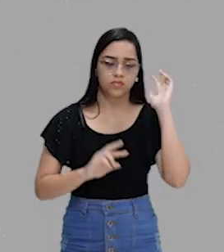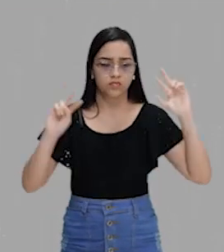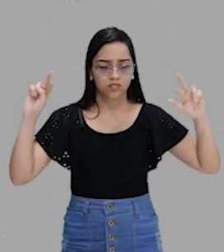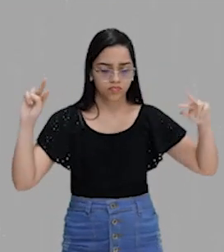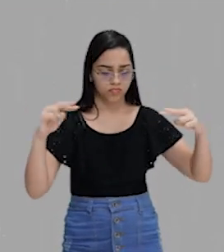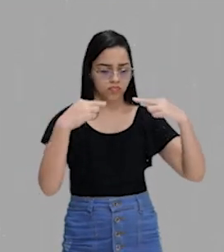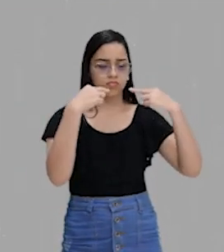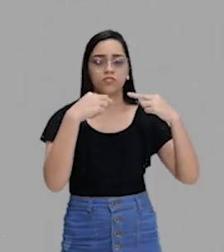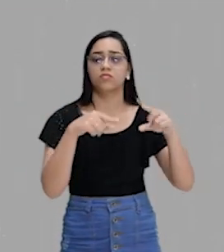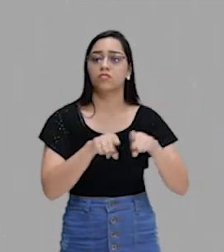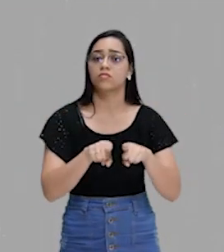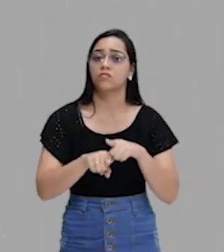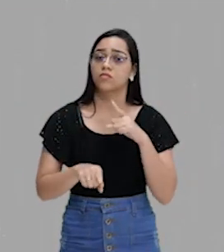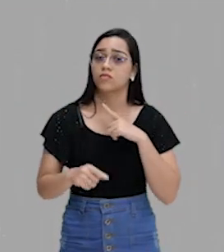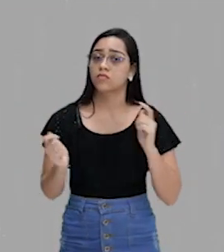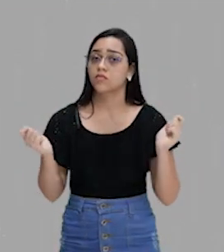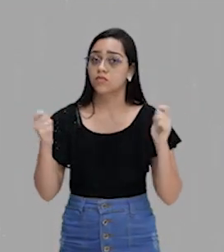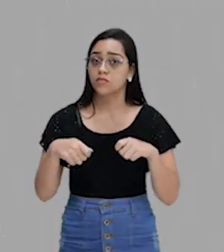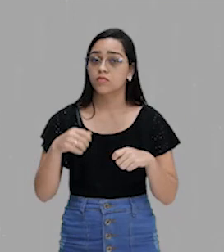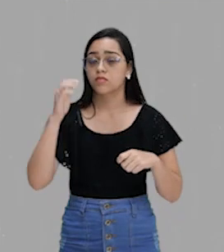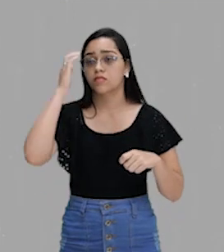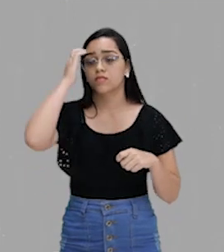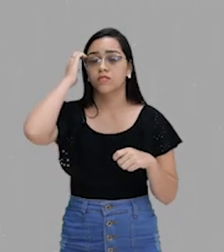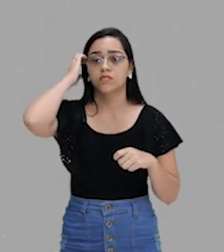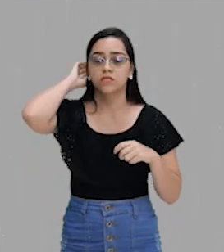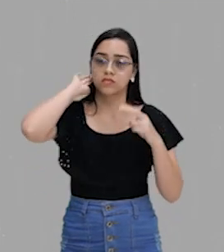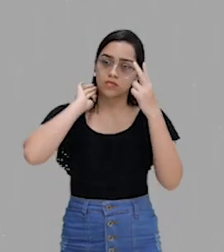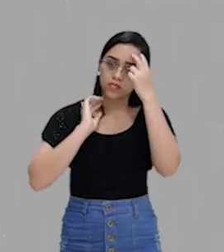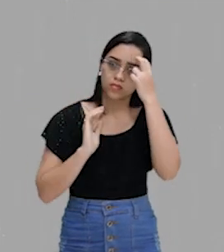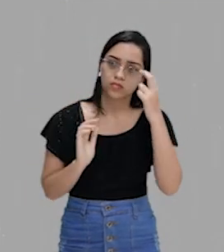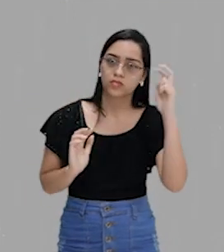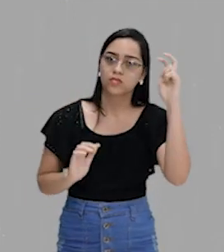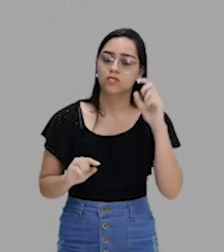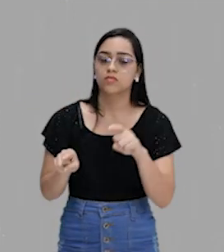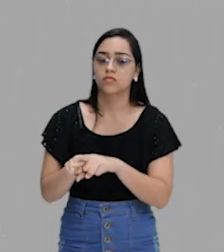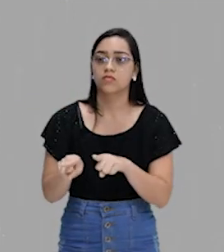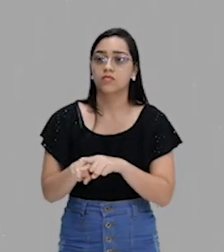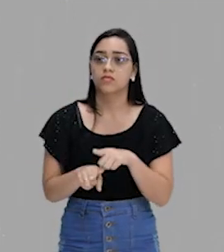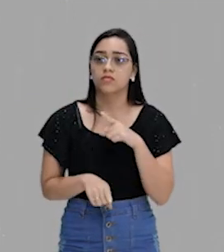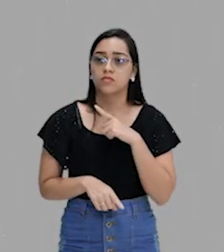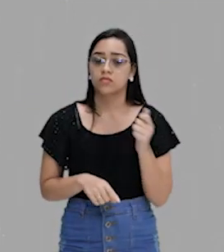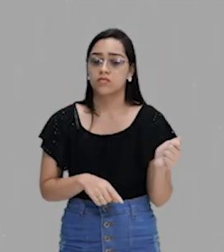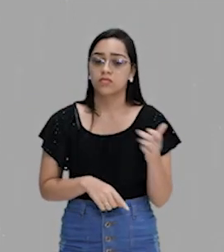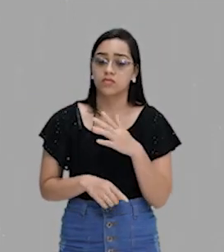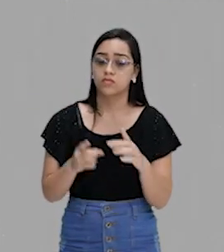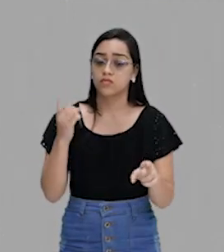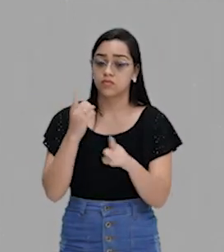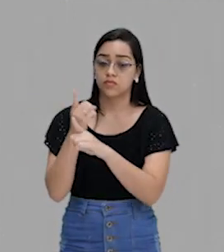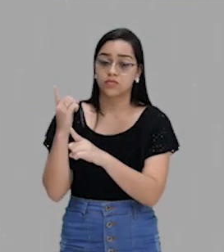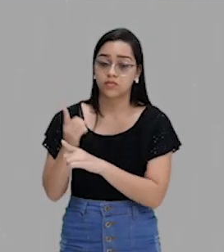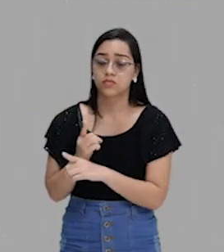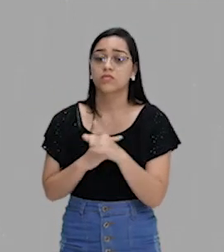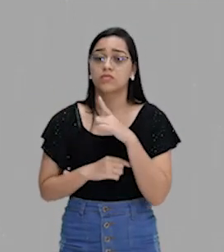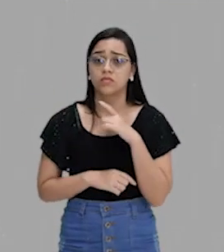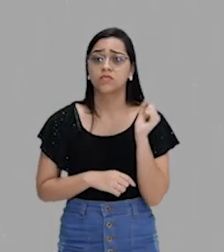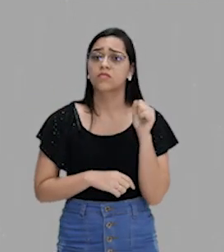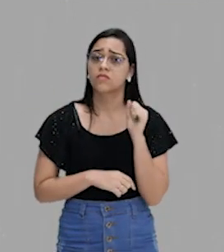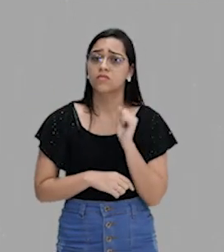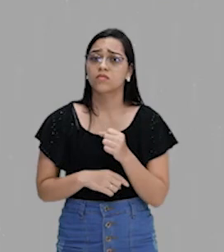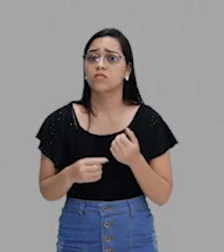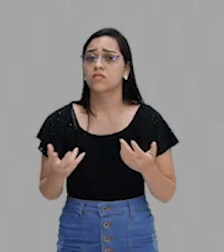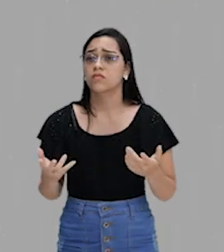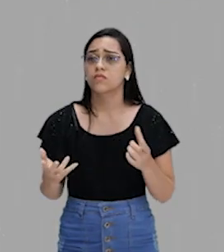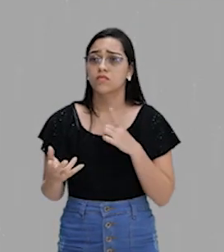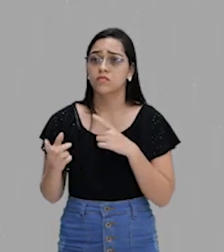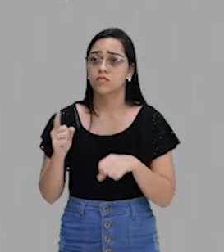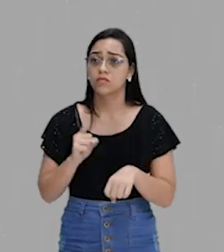si mesmo, para a sua capacidade de intelectualidade, para a sua capacidade de novas descobertas. E isso traz